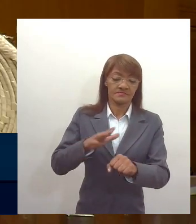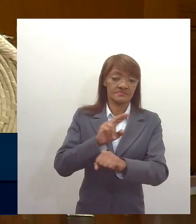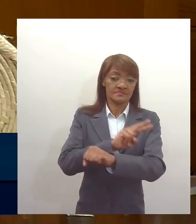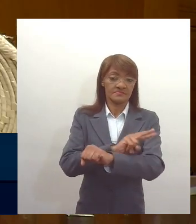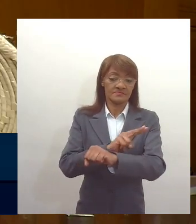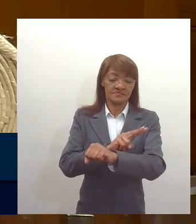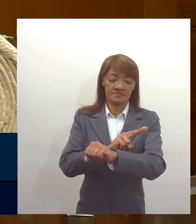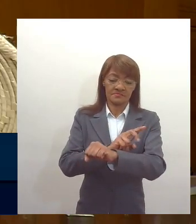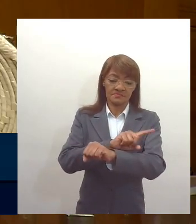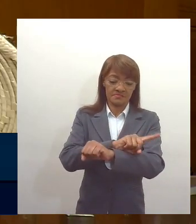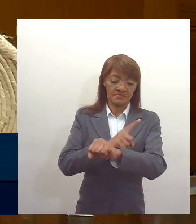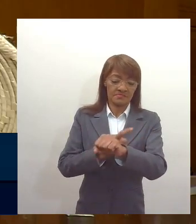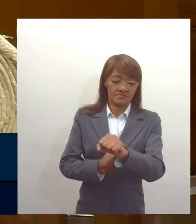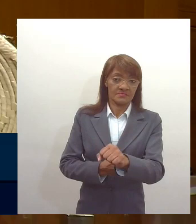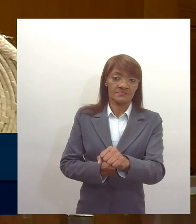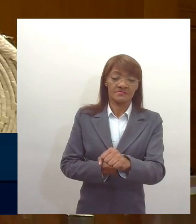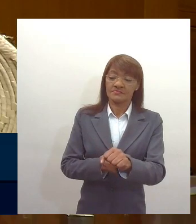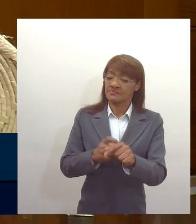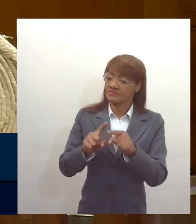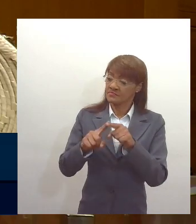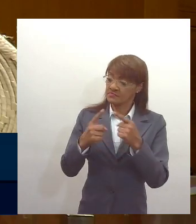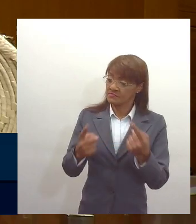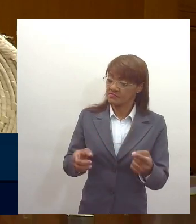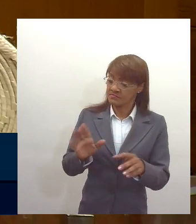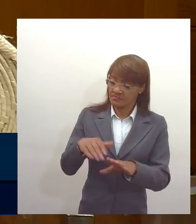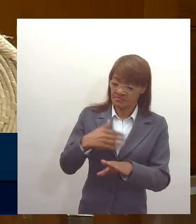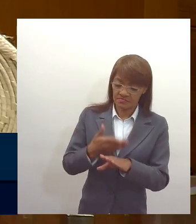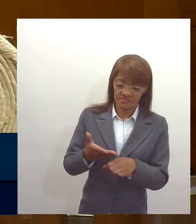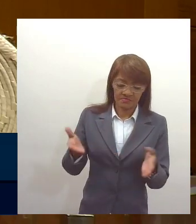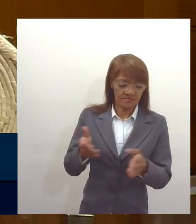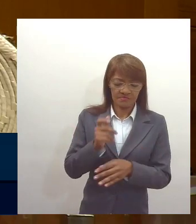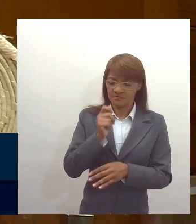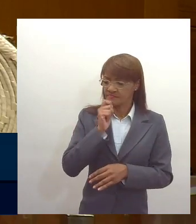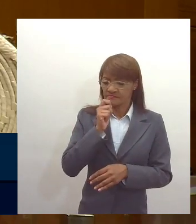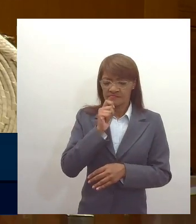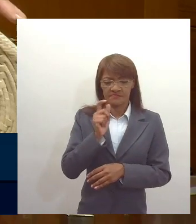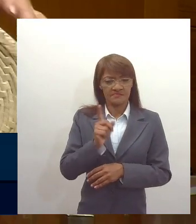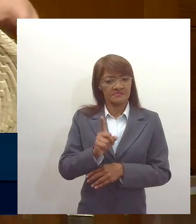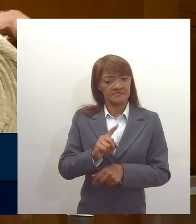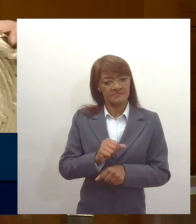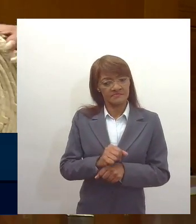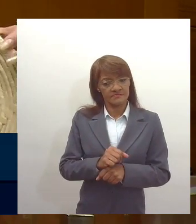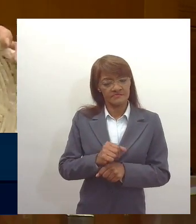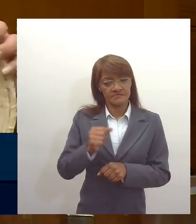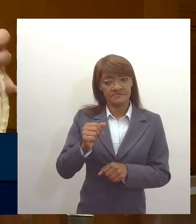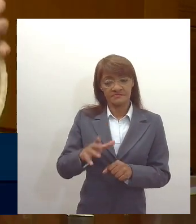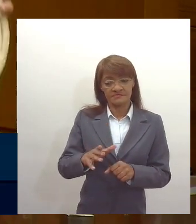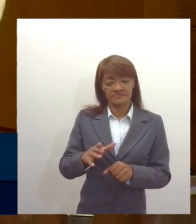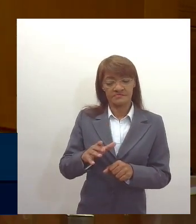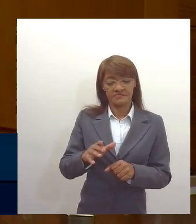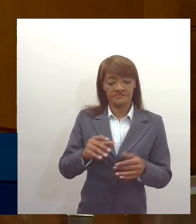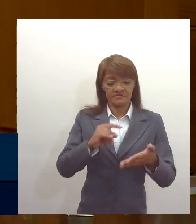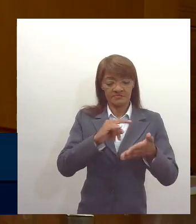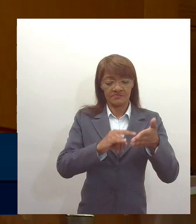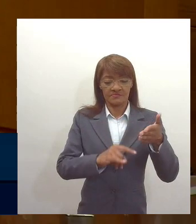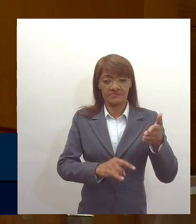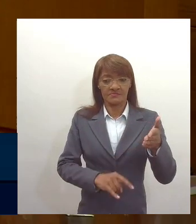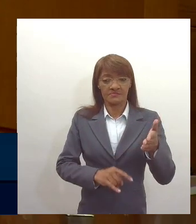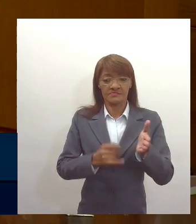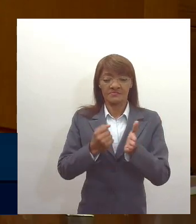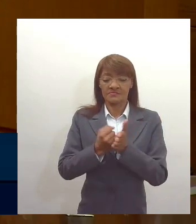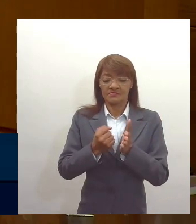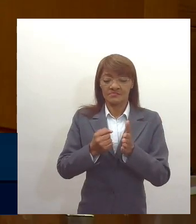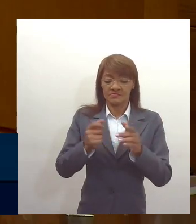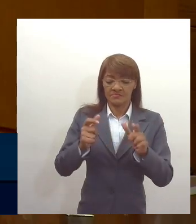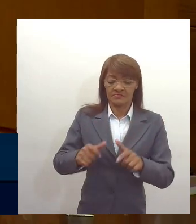ainda não recebeu a titulação das terras. E essa bolsa que eu estou aqui hoje,